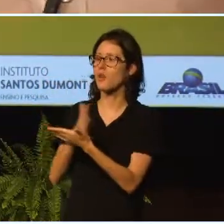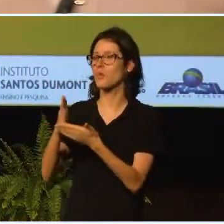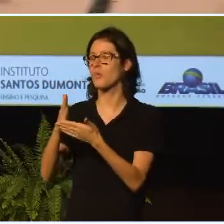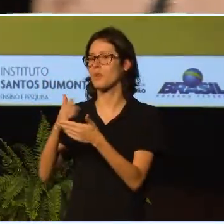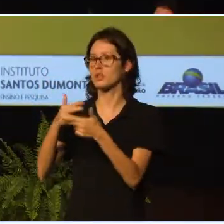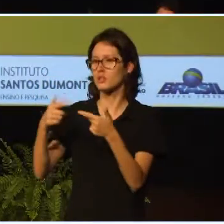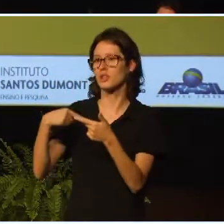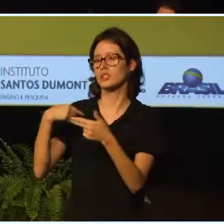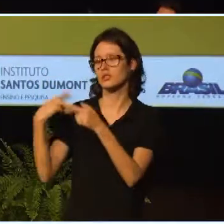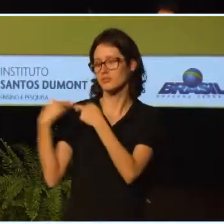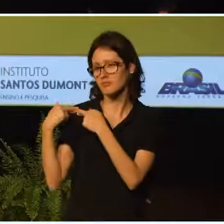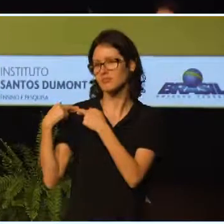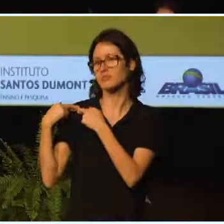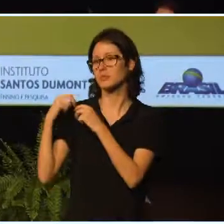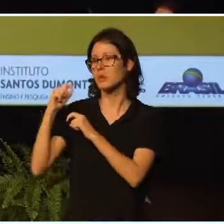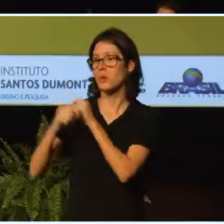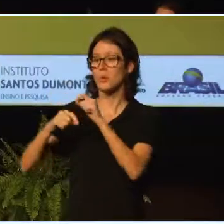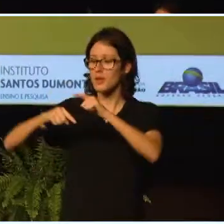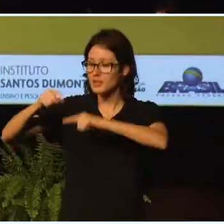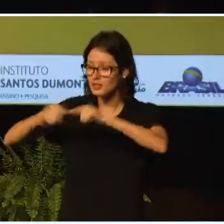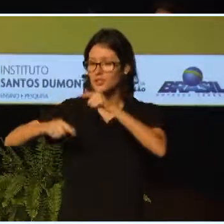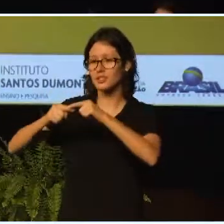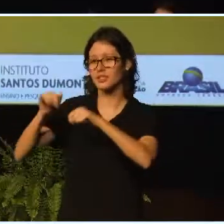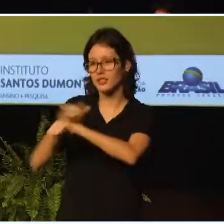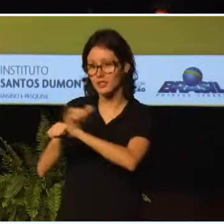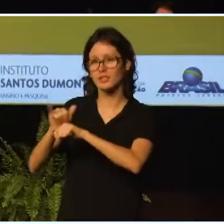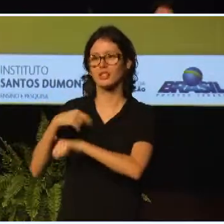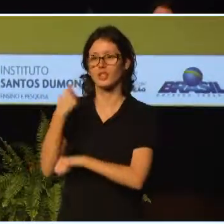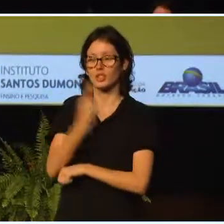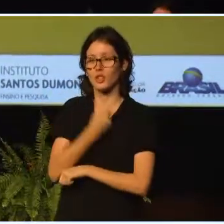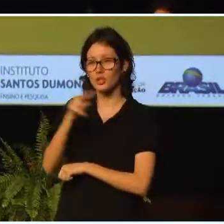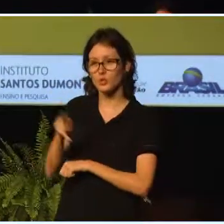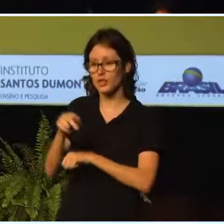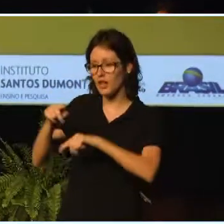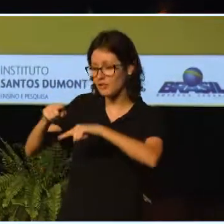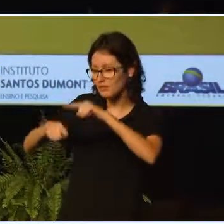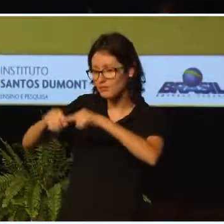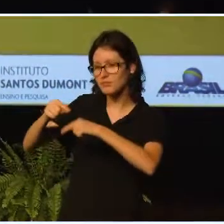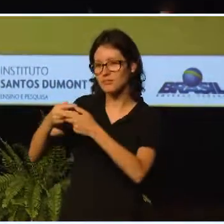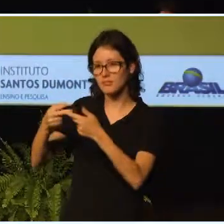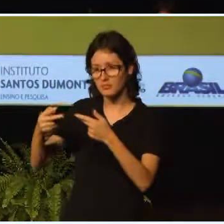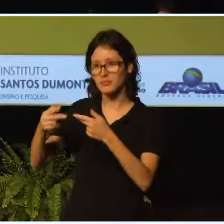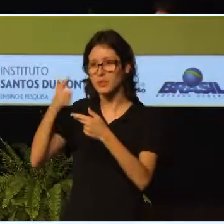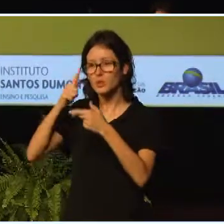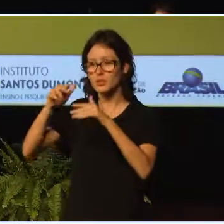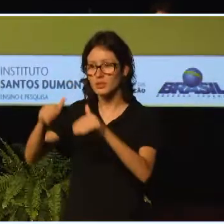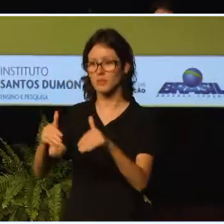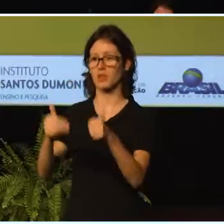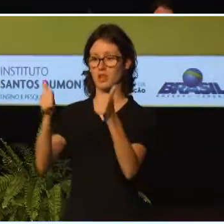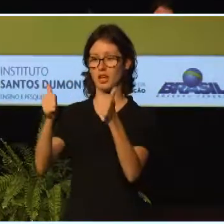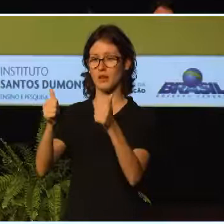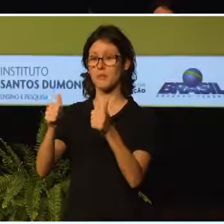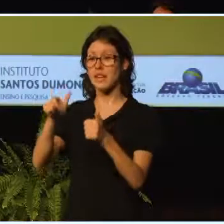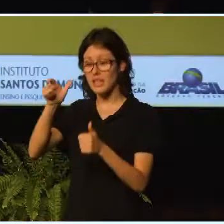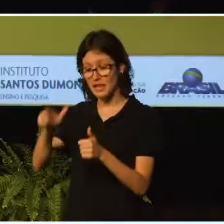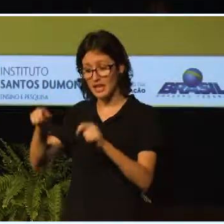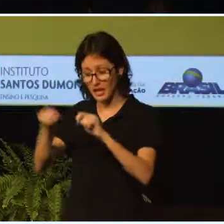nossas atividades, algumas ferramentas, como o André colocou, ferramentas para melhorar. Porque quem melhora